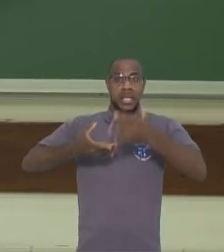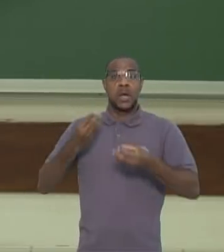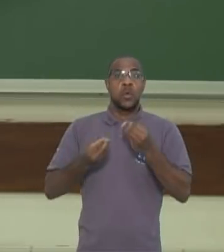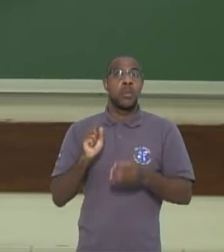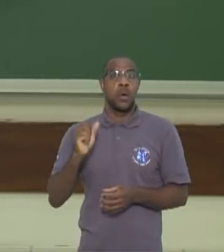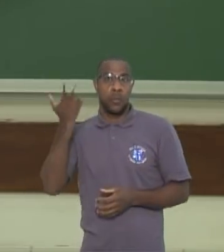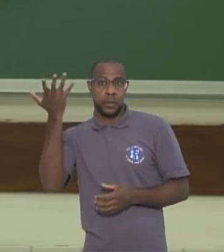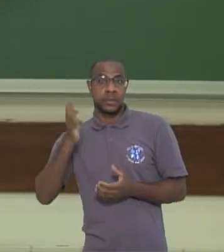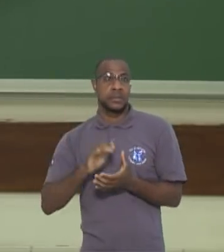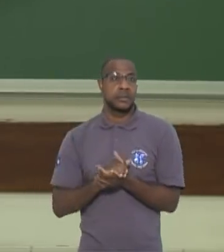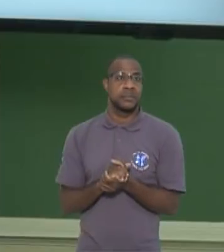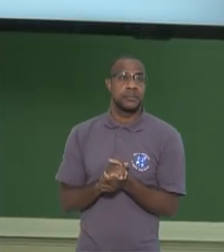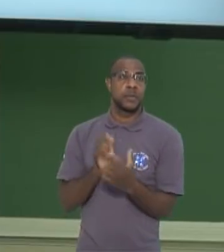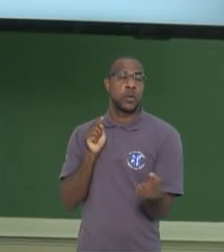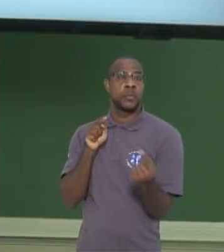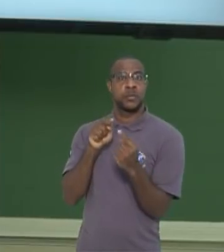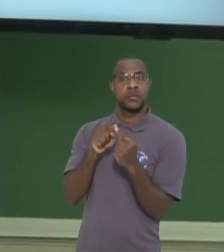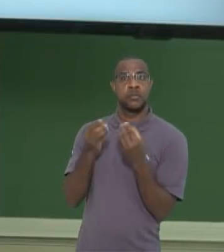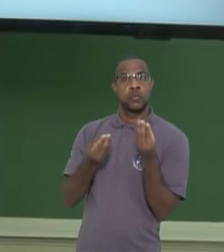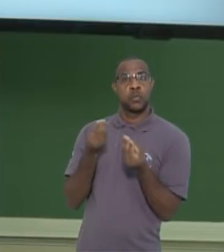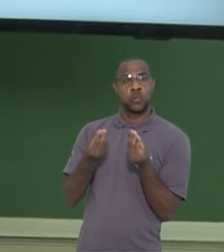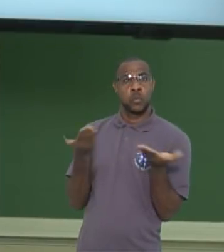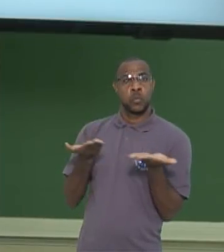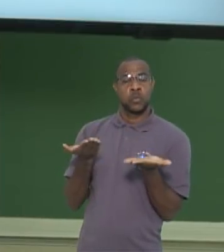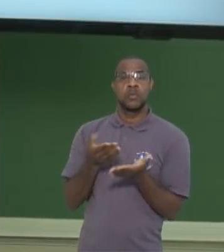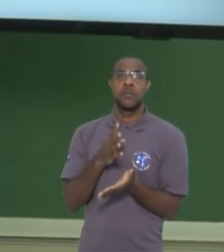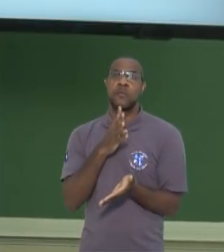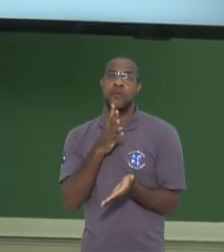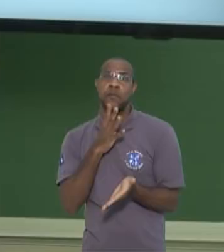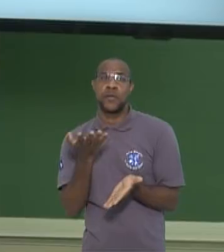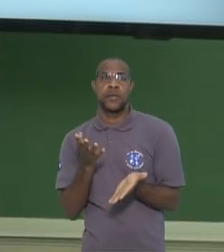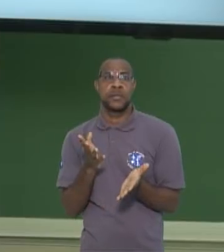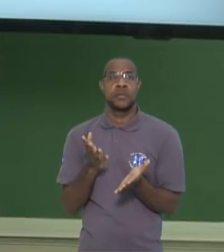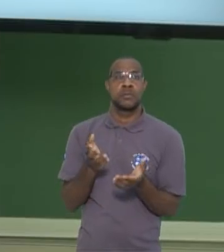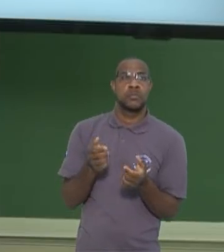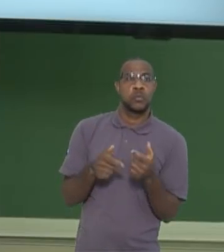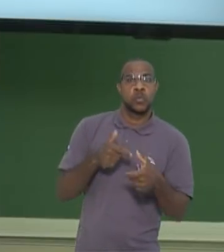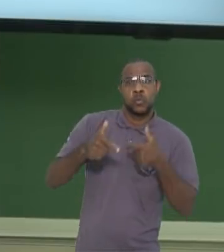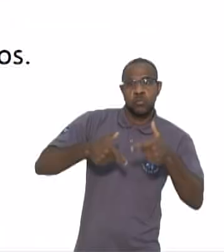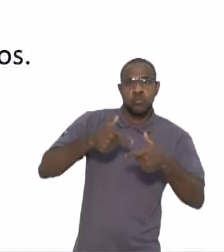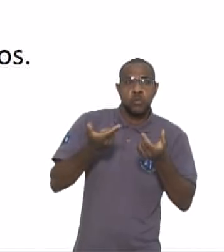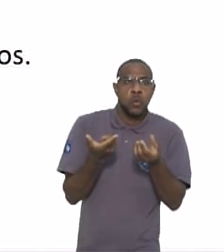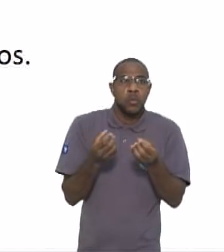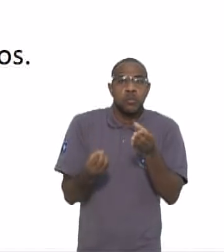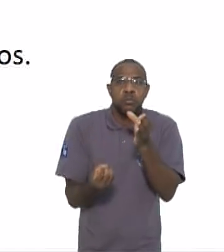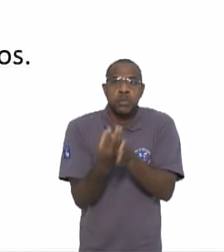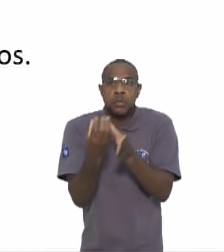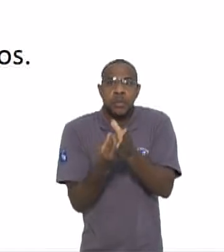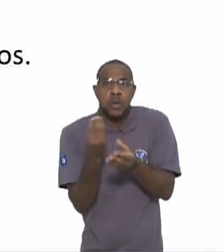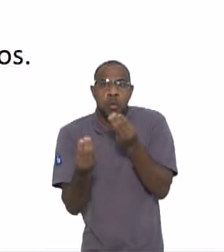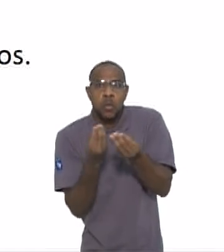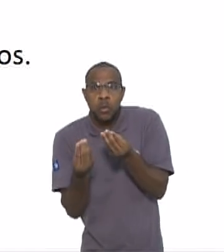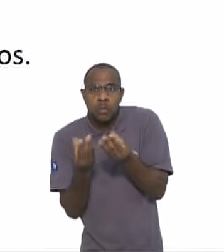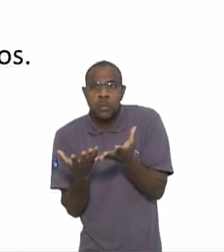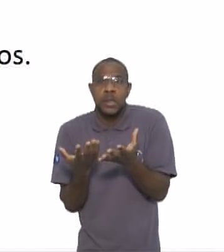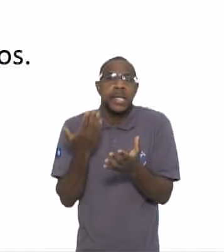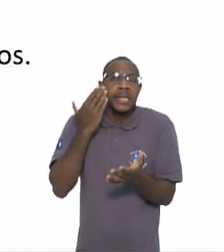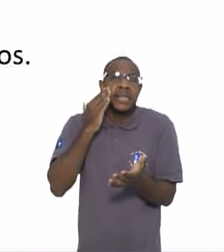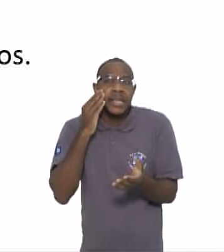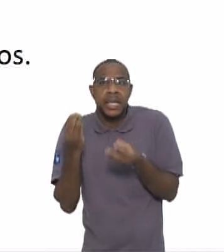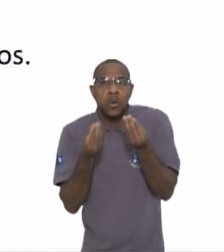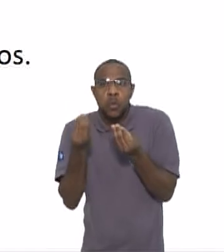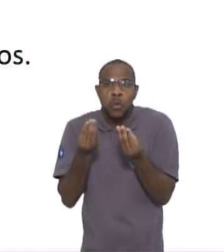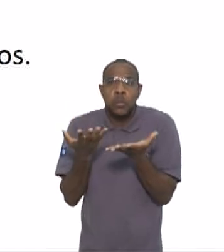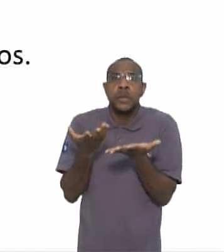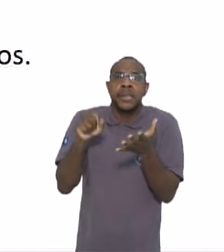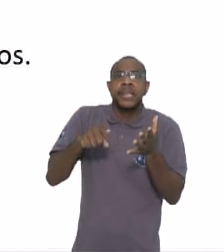junto. Primeiro, os objetivos da aula de hoje. Conhecer as principais síndromes cromossômicas, entender esses mecanismos que originam as síndromes